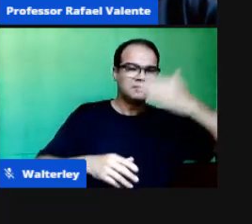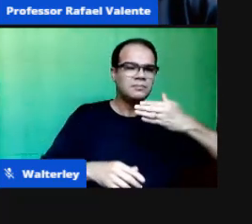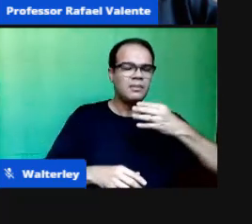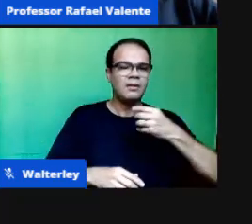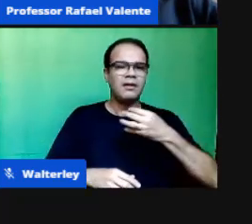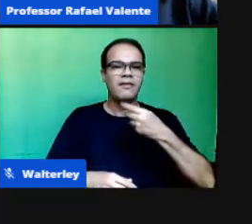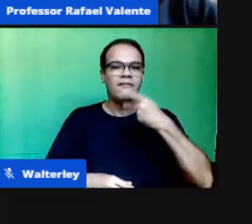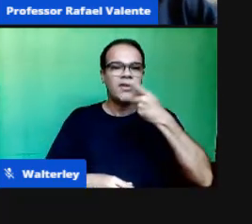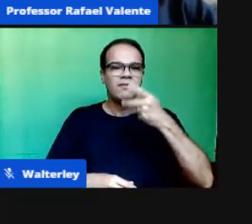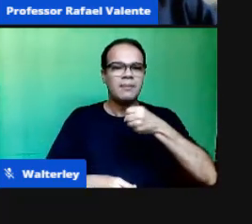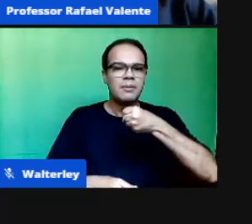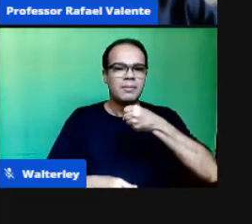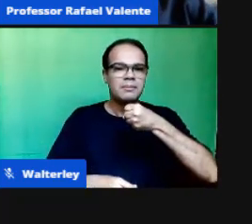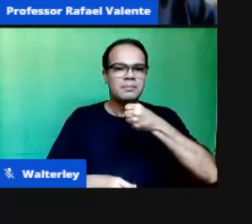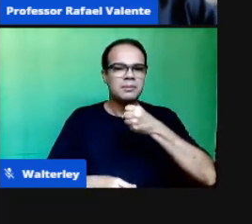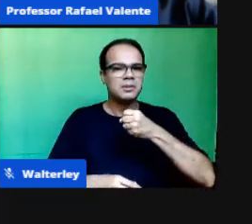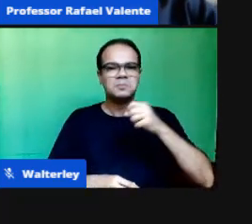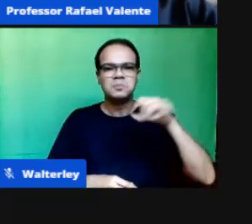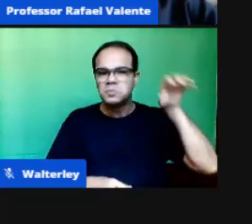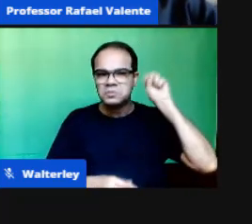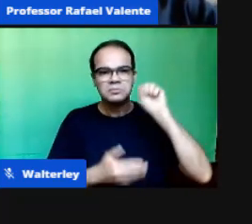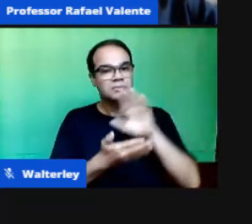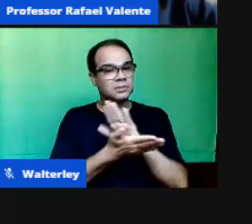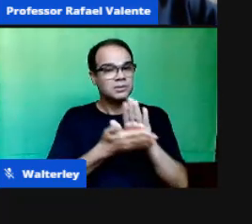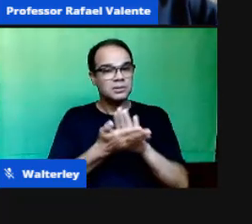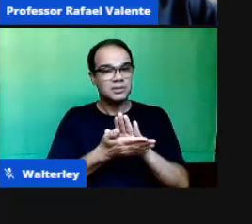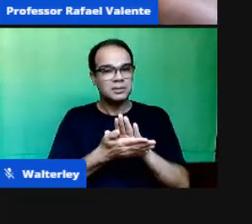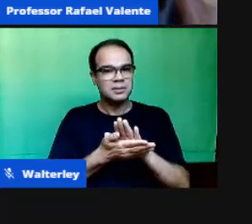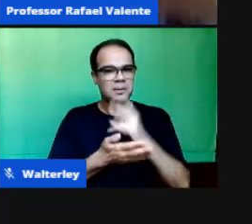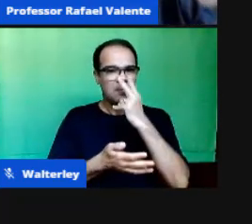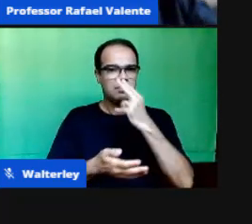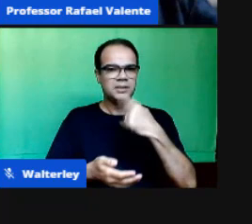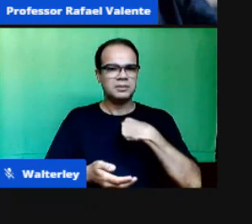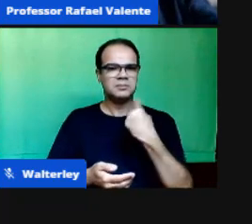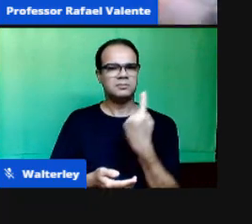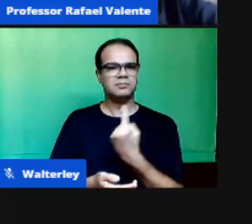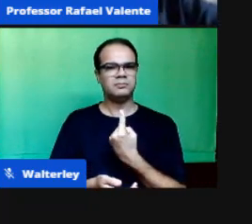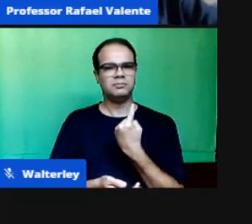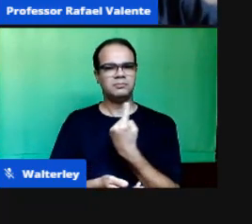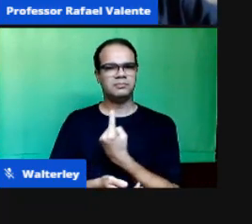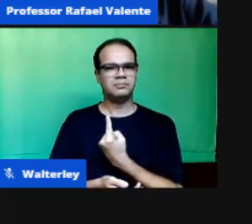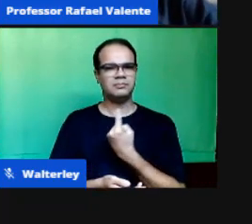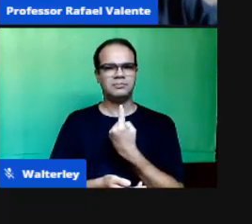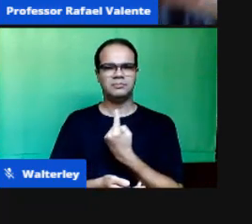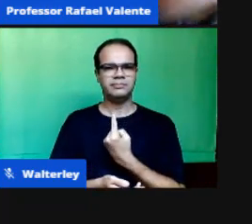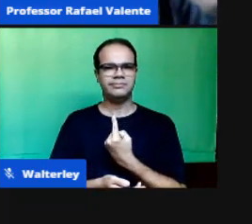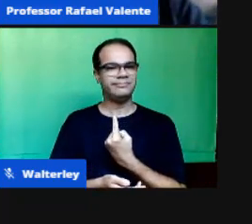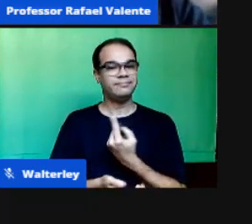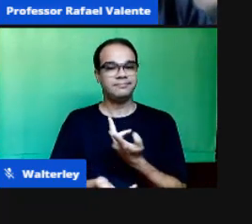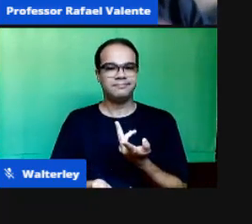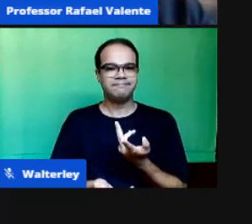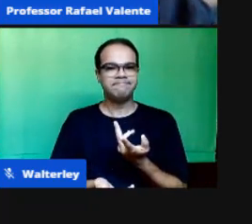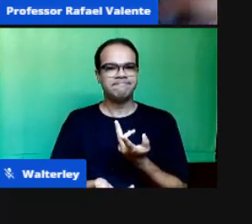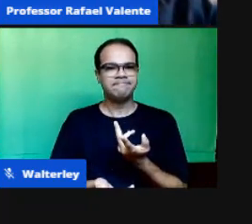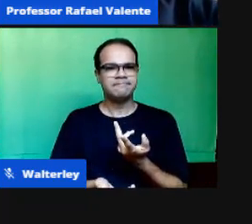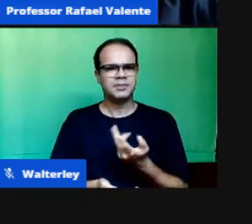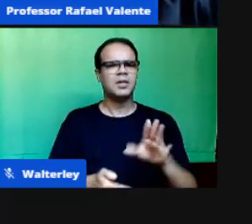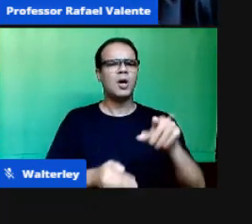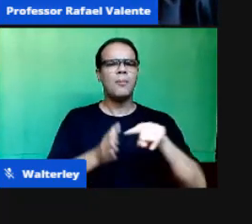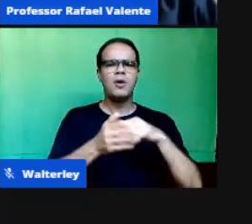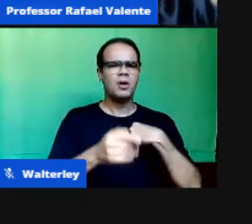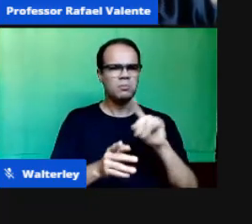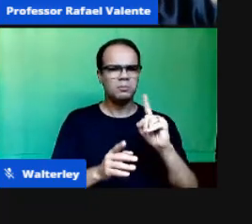desaparecem. Então, em alguns momentos, o professor se sente muito sozinho. A gente parece que está dando aula por computador. Então, eu cutuco eles, eu falo, e